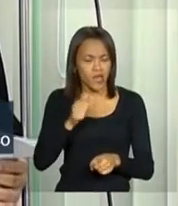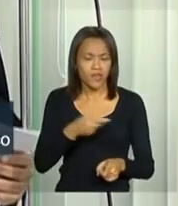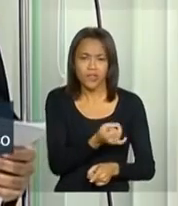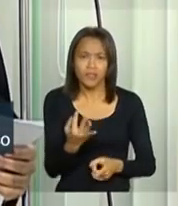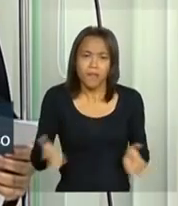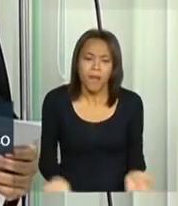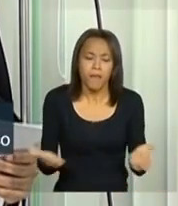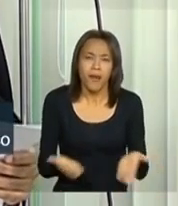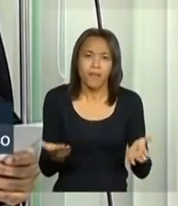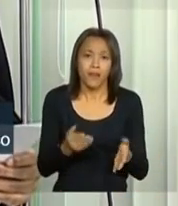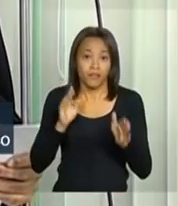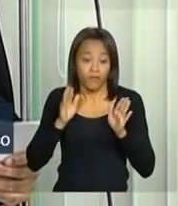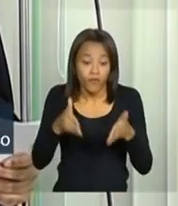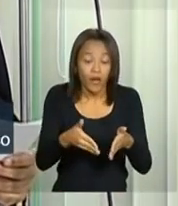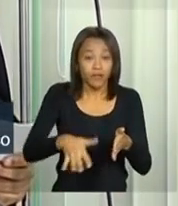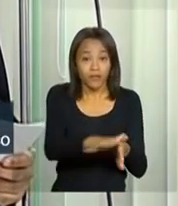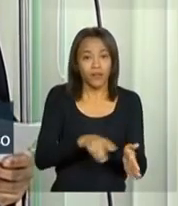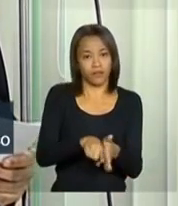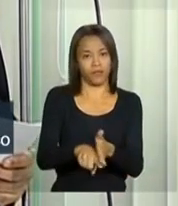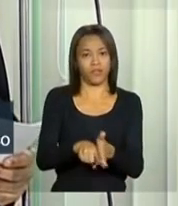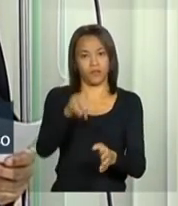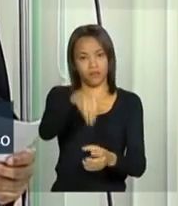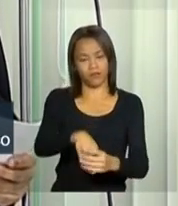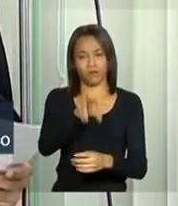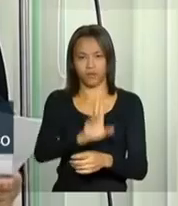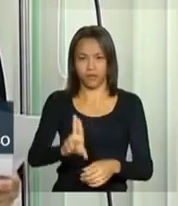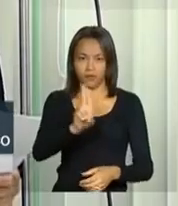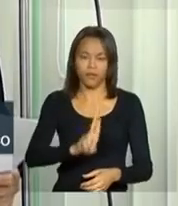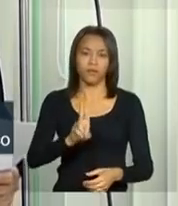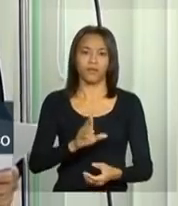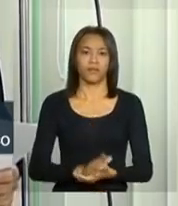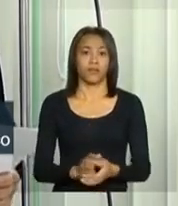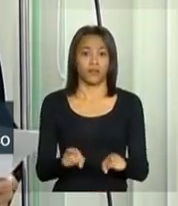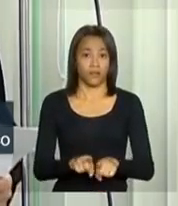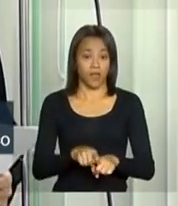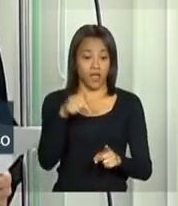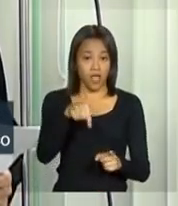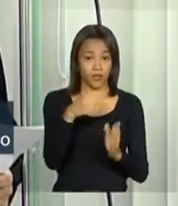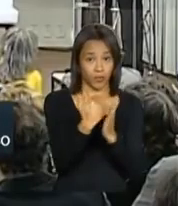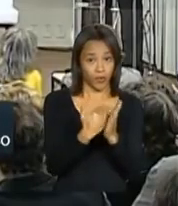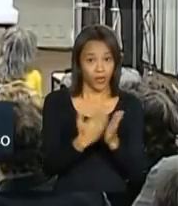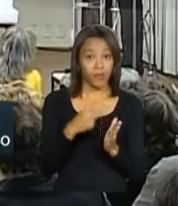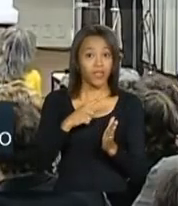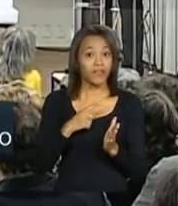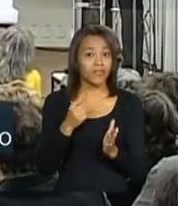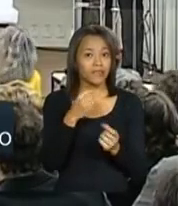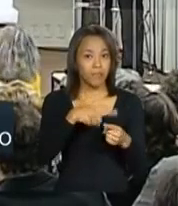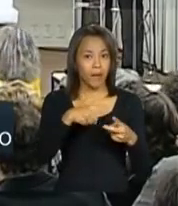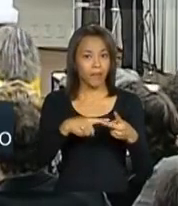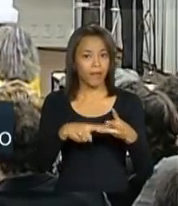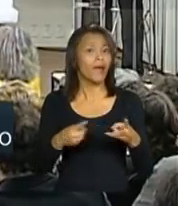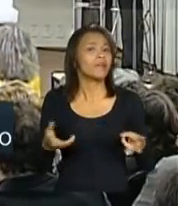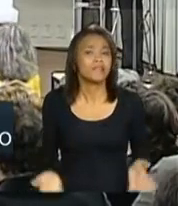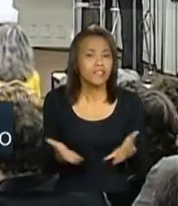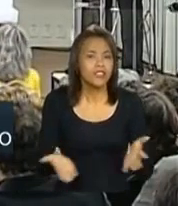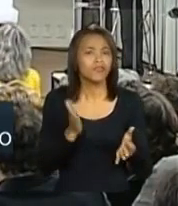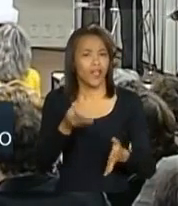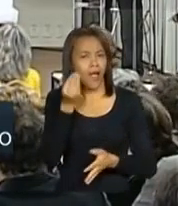ciências e carreiras acadêmicas. Esse programa adotou três tipos de incentivo, que nós já vimos no